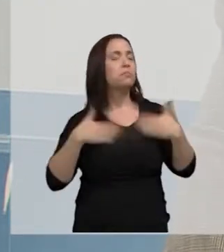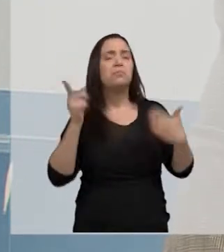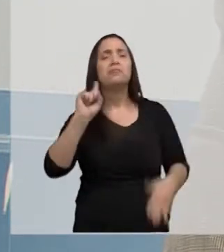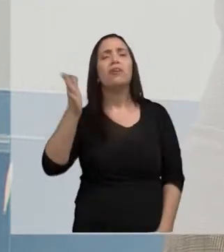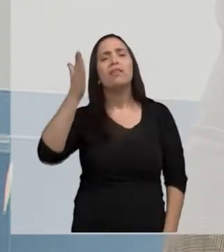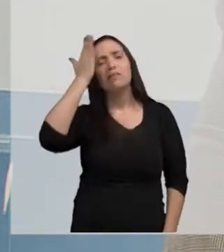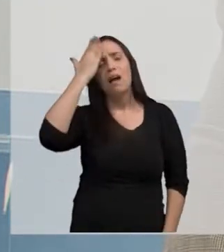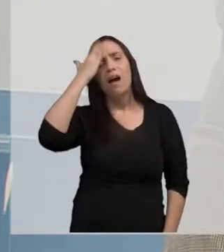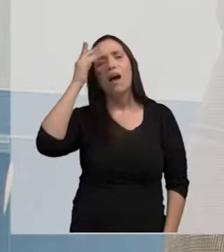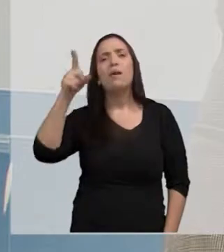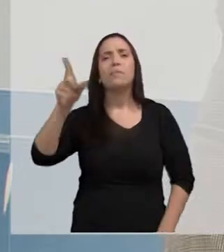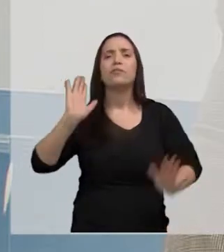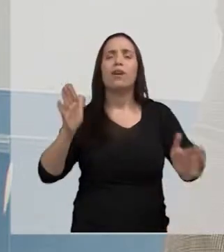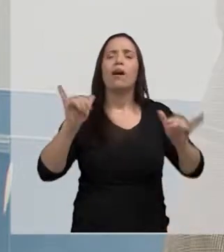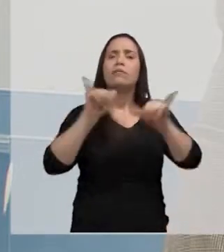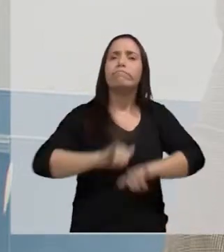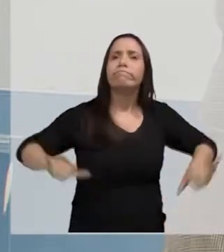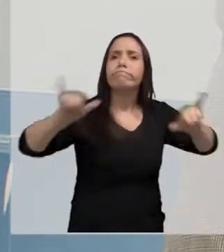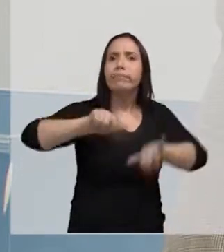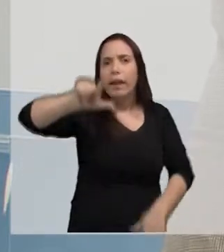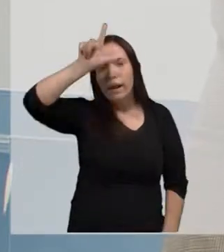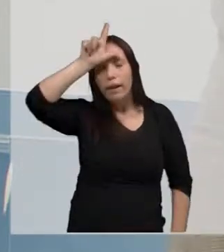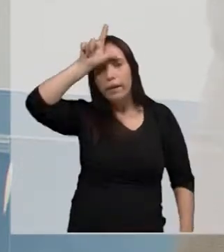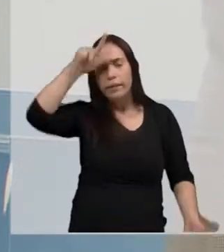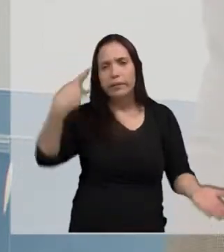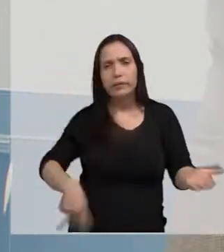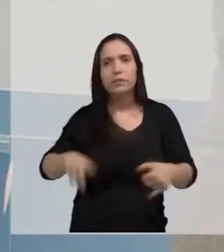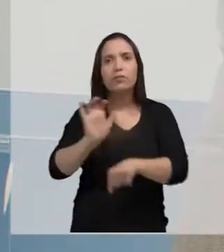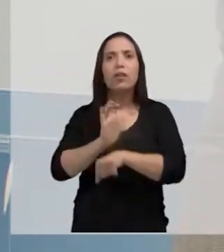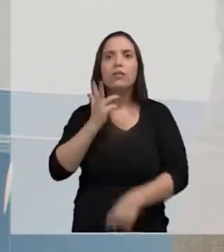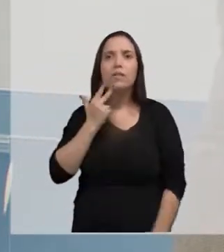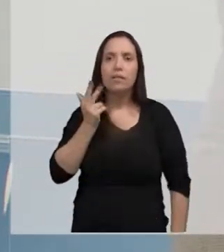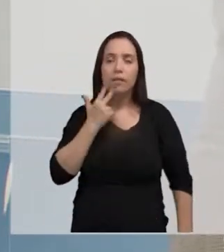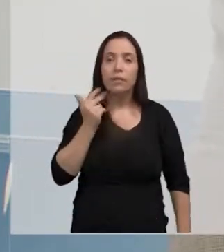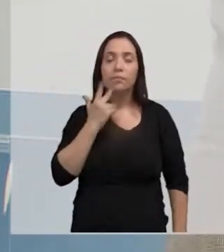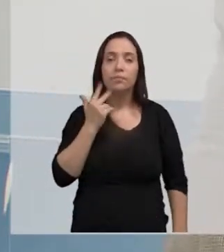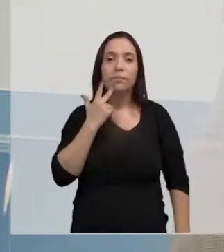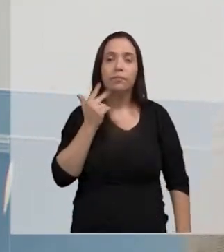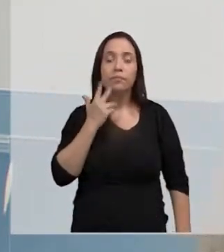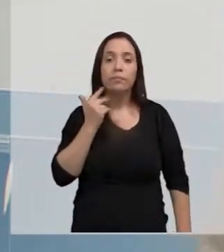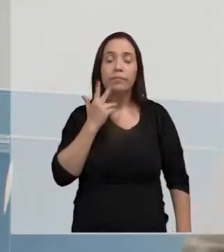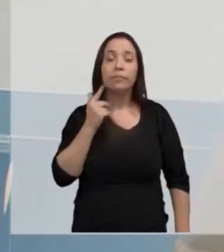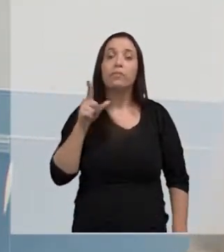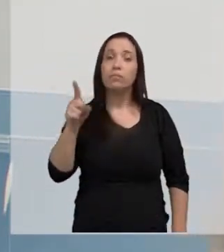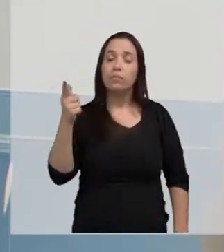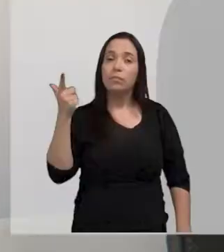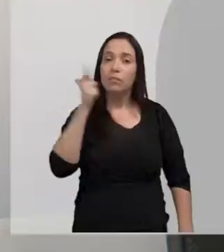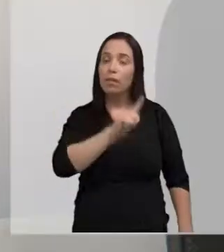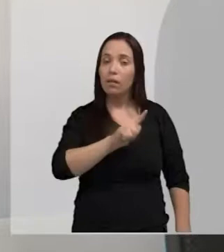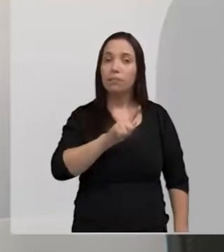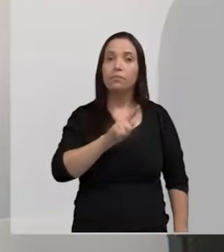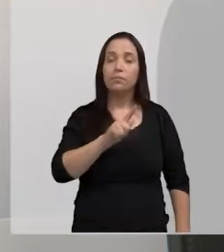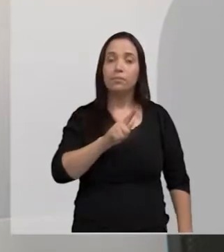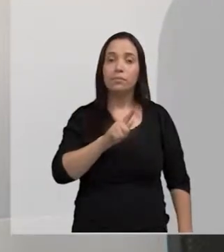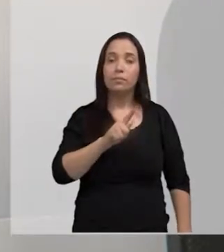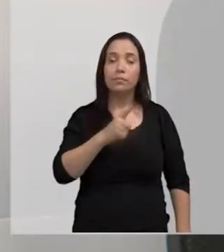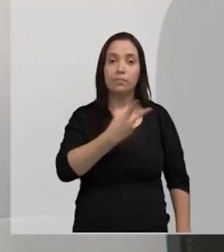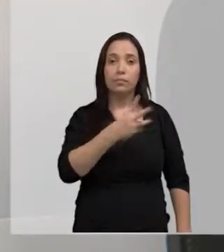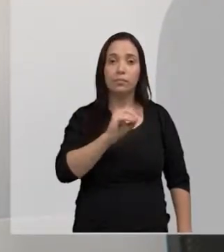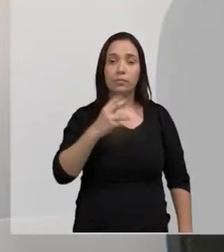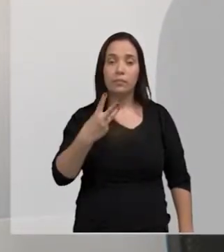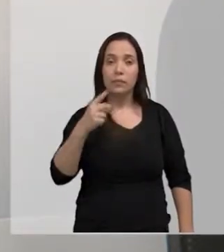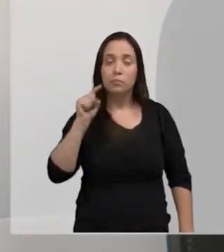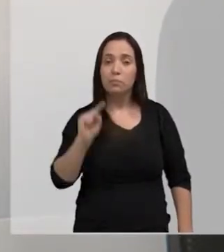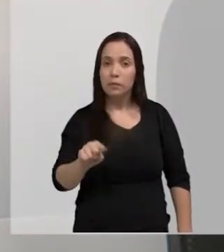cristalizando. É hoje a maior liderança de oposição do Estado do Ceará. E um detalhe, ele tirou desses